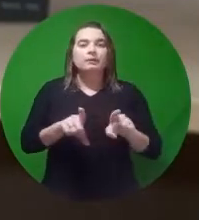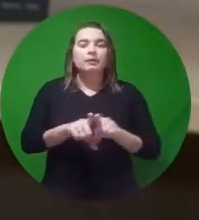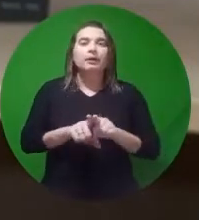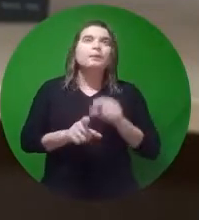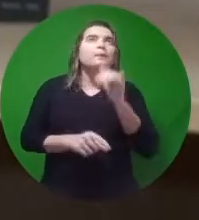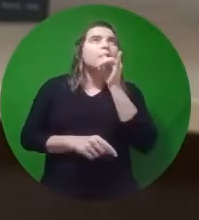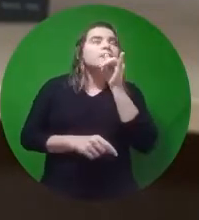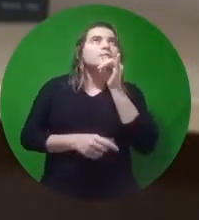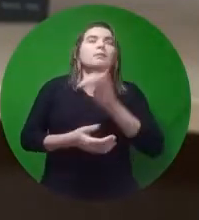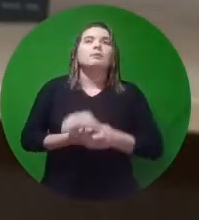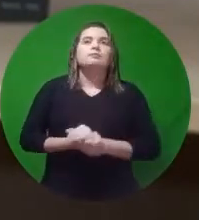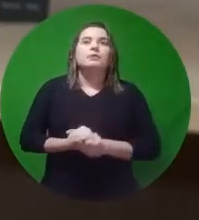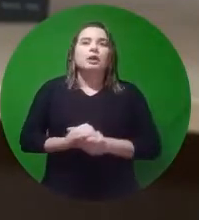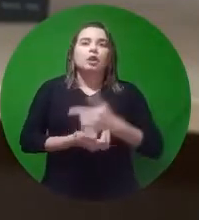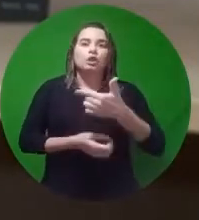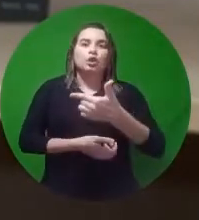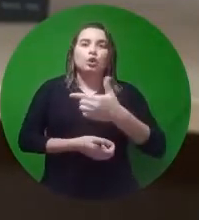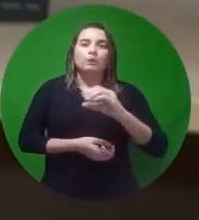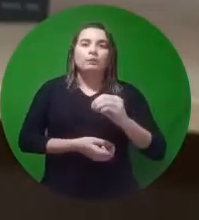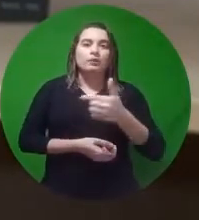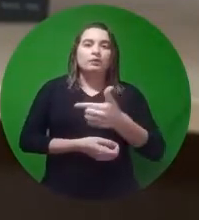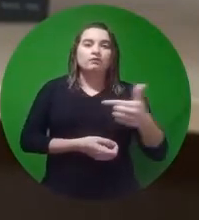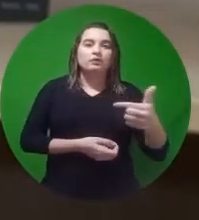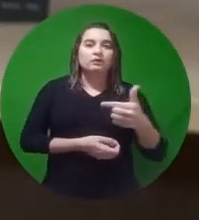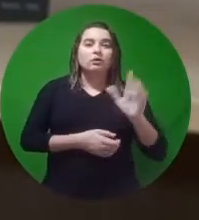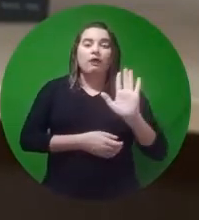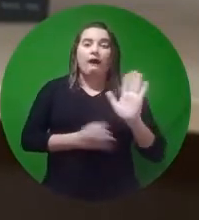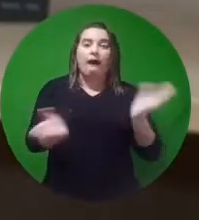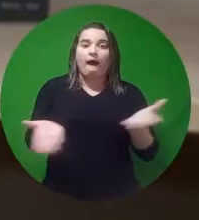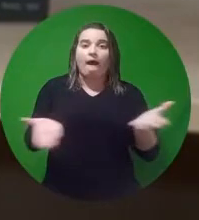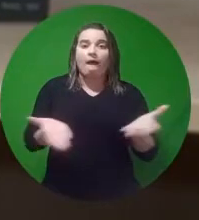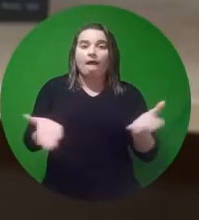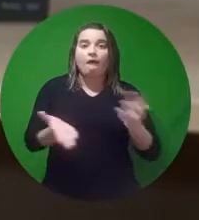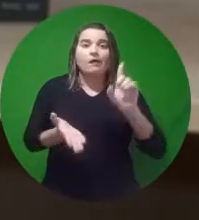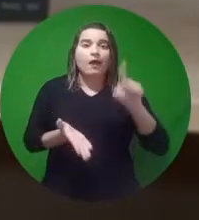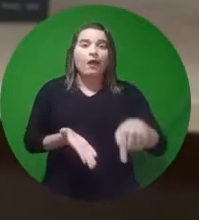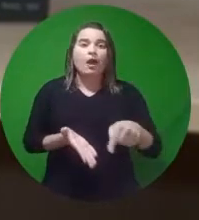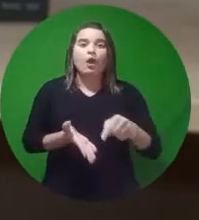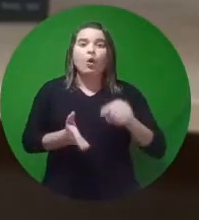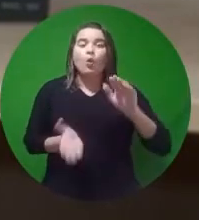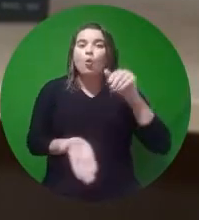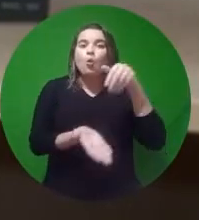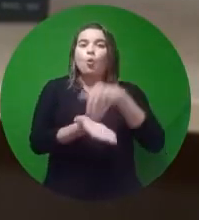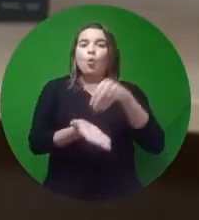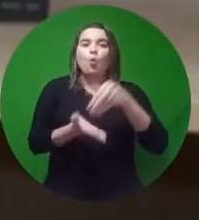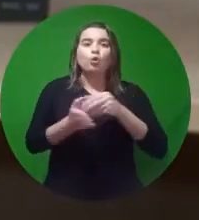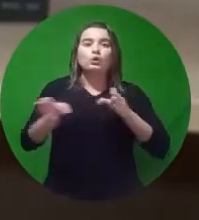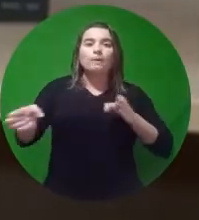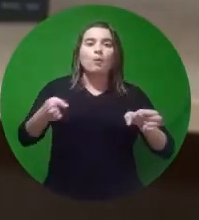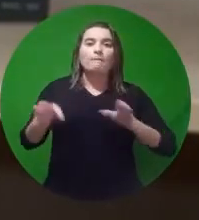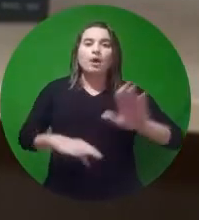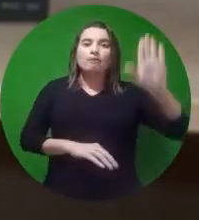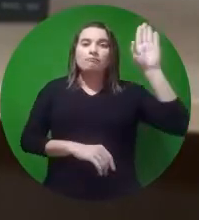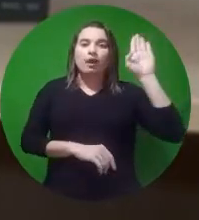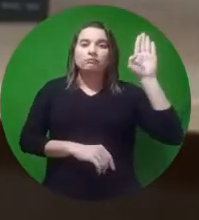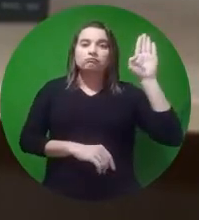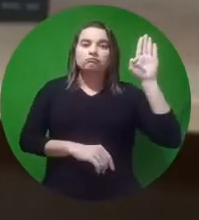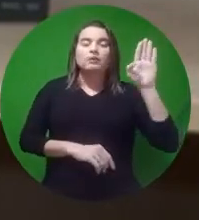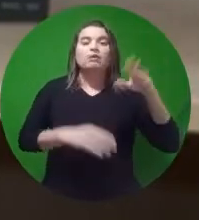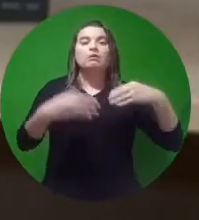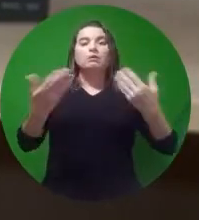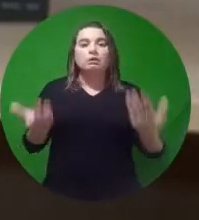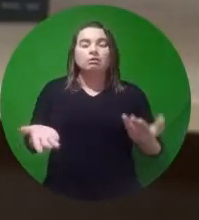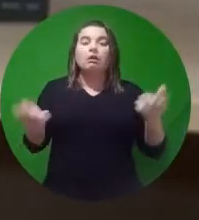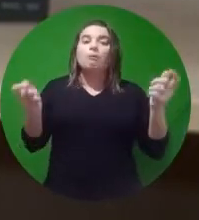por exemplo, em 2022, o último ano do mandato dos deputados estaduais, federais e distritais. E nesse ponto eles